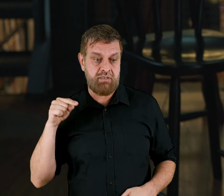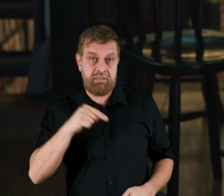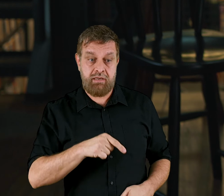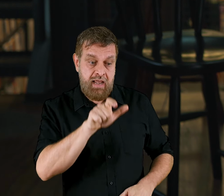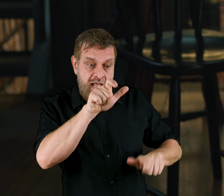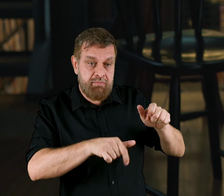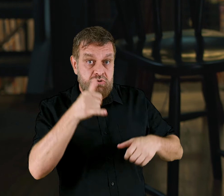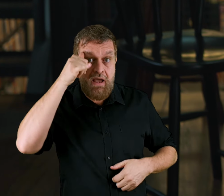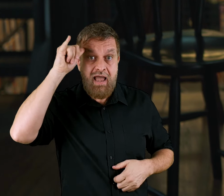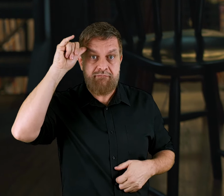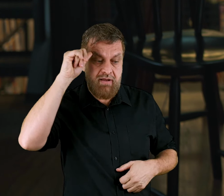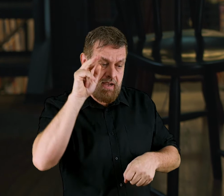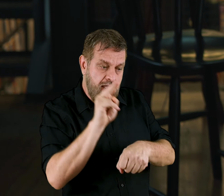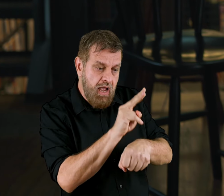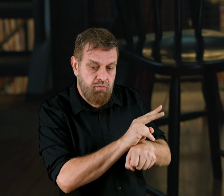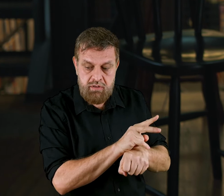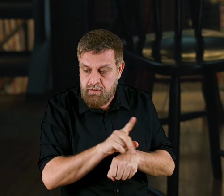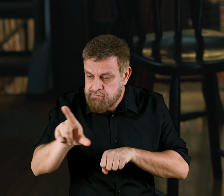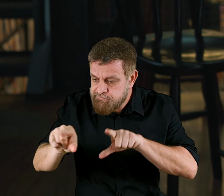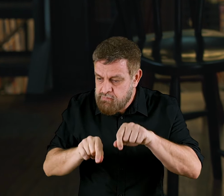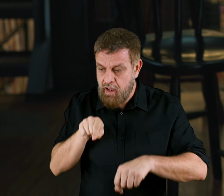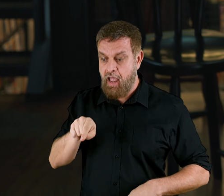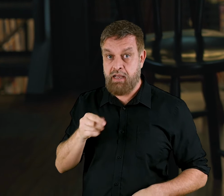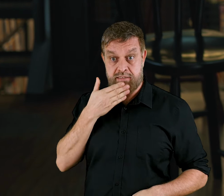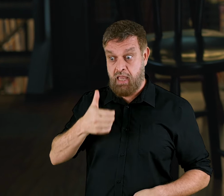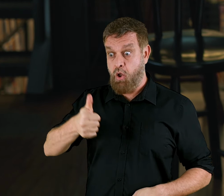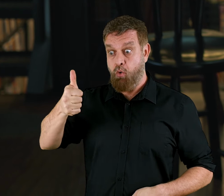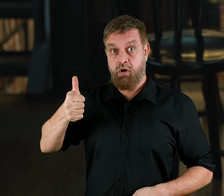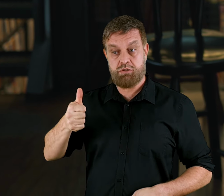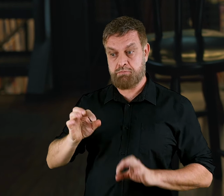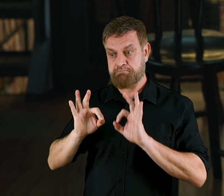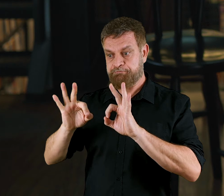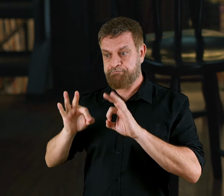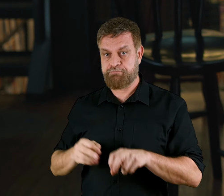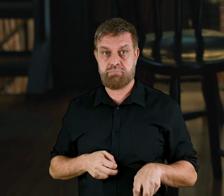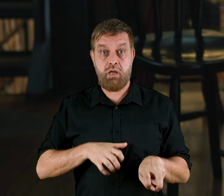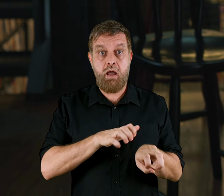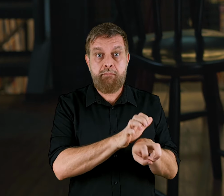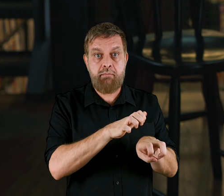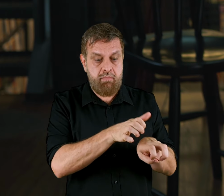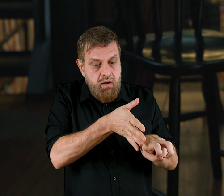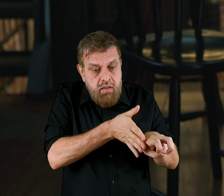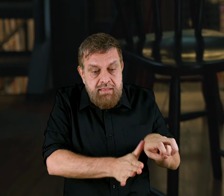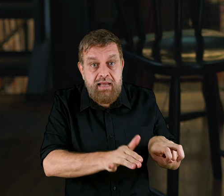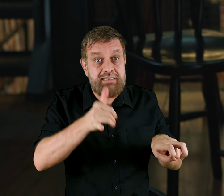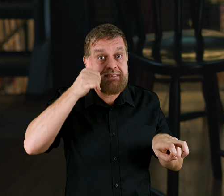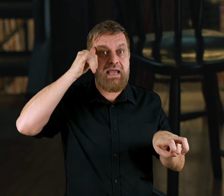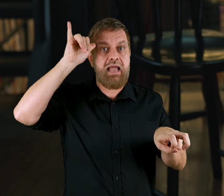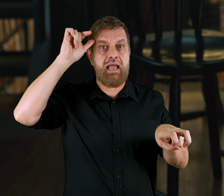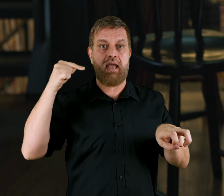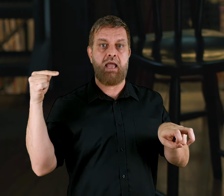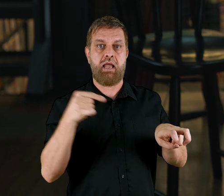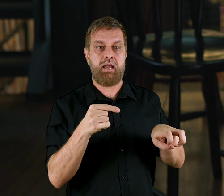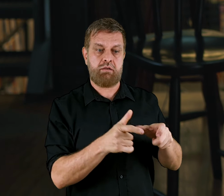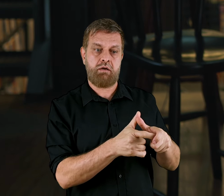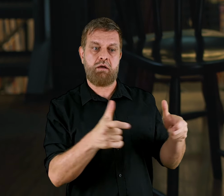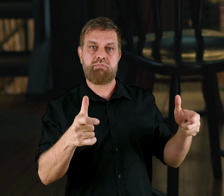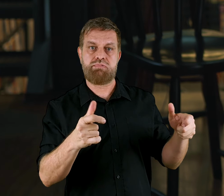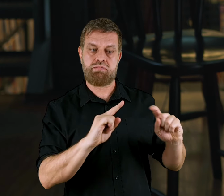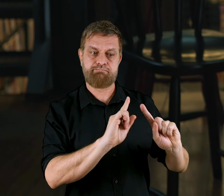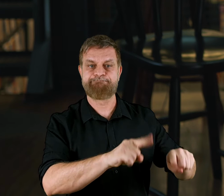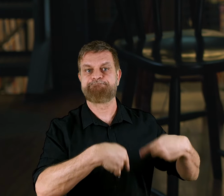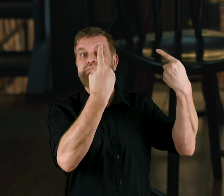gado que usam ali cabeças de gado que são mais produtivas e colocam aquelas cabeças de gado para cruzarem